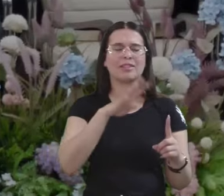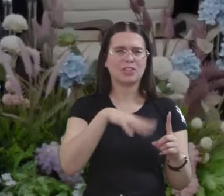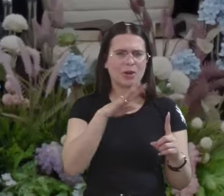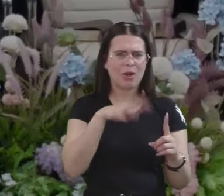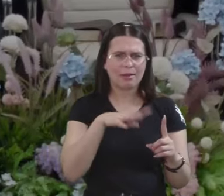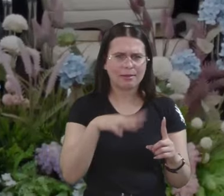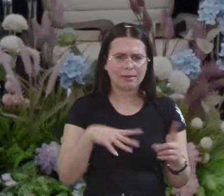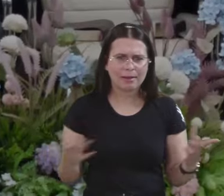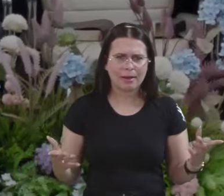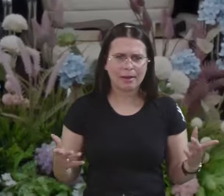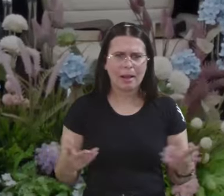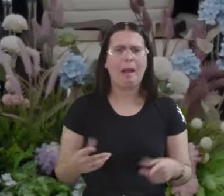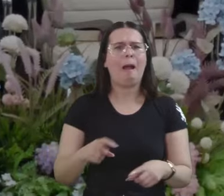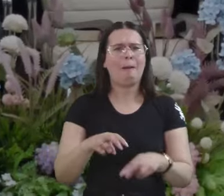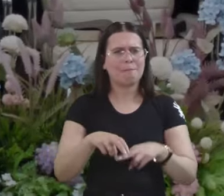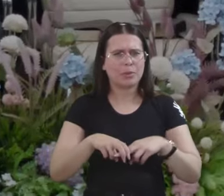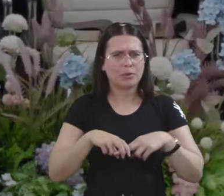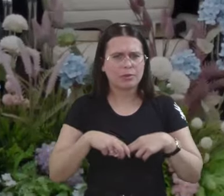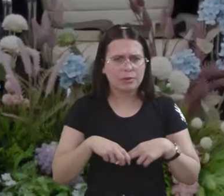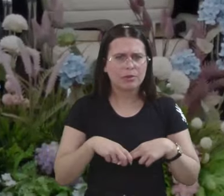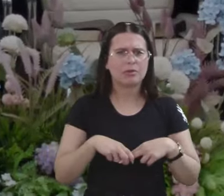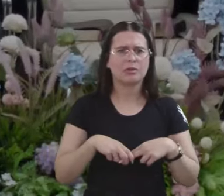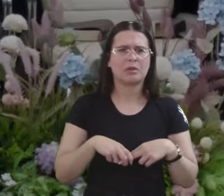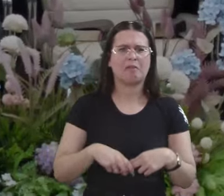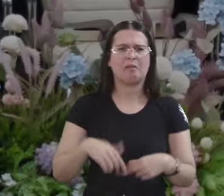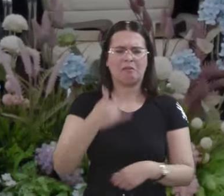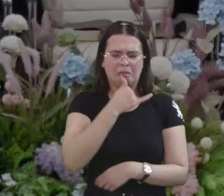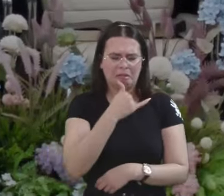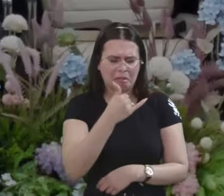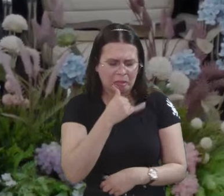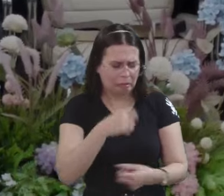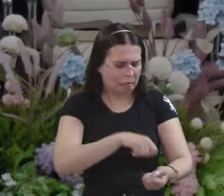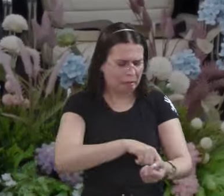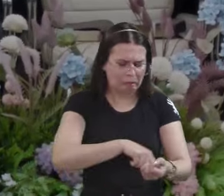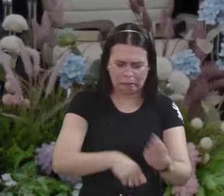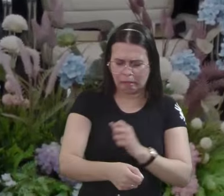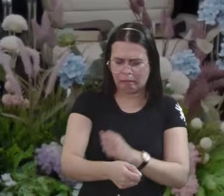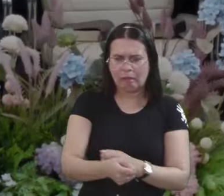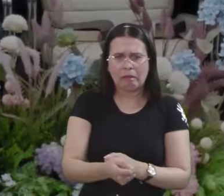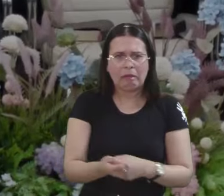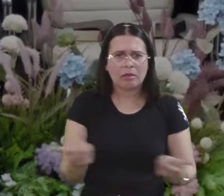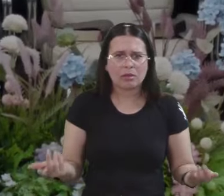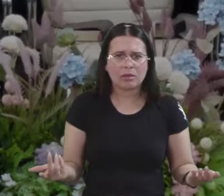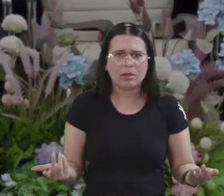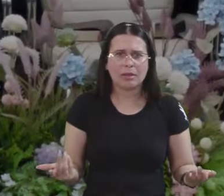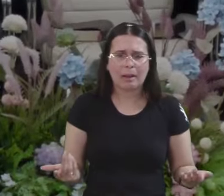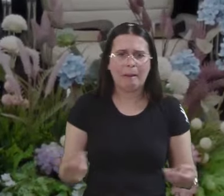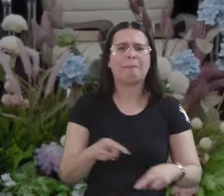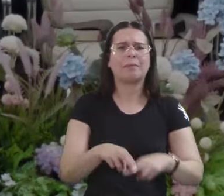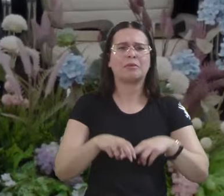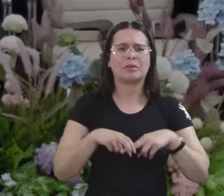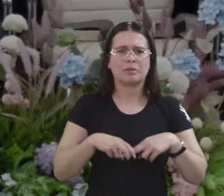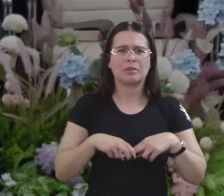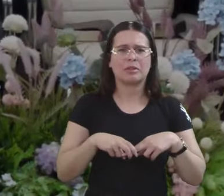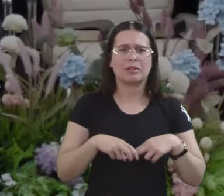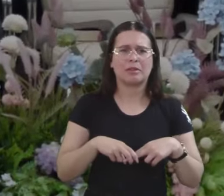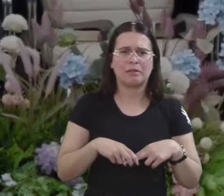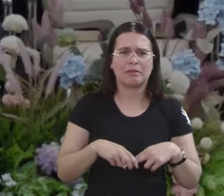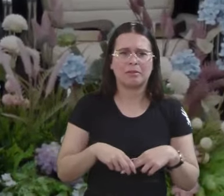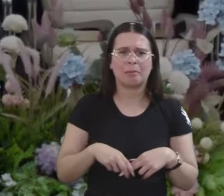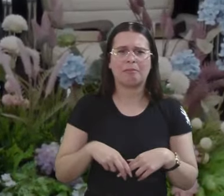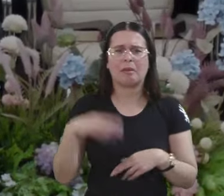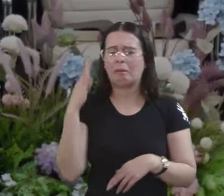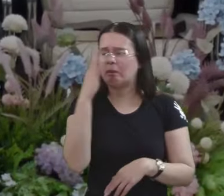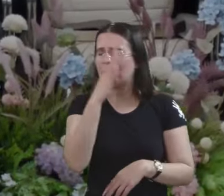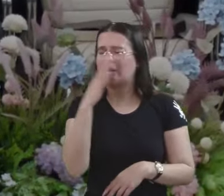que vive com depressão, é por isso que vive cortando pulso por aí. É por isso que vive caindo na igreja, dizendo que